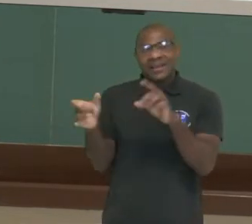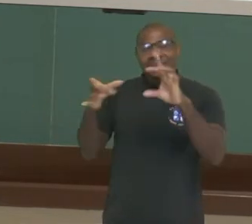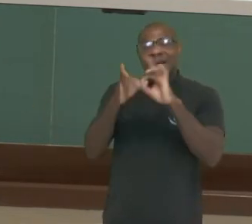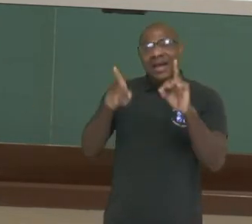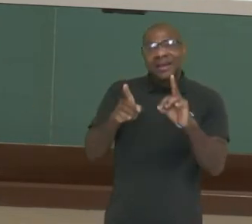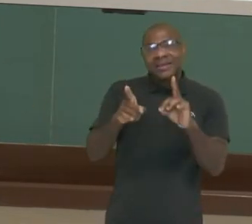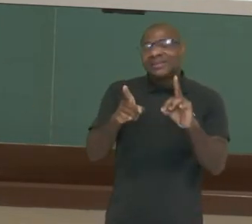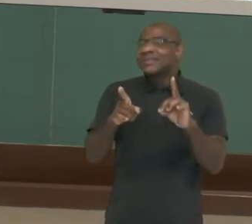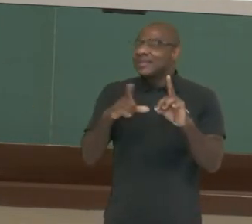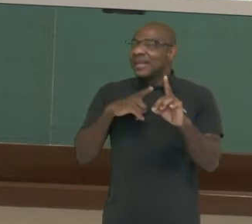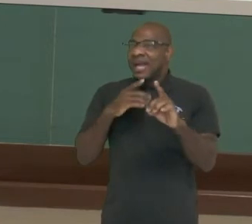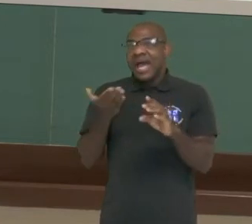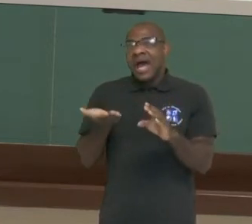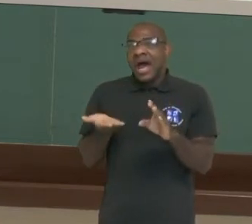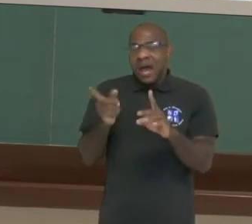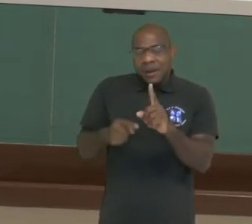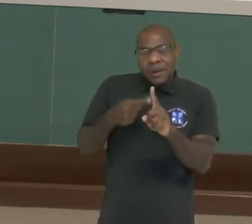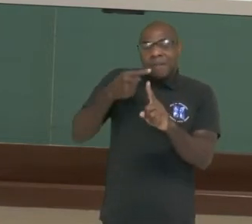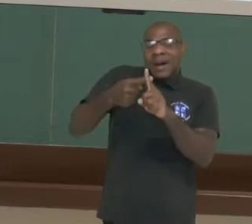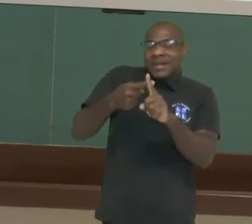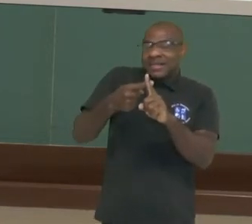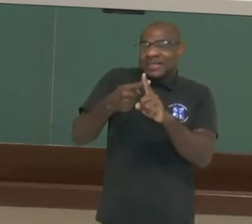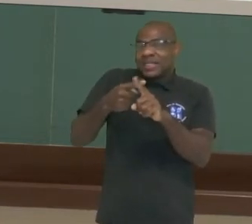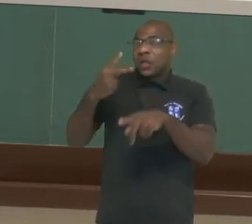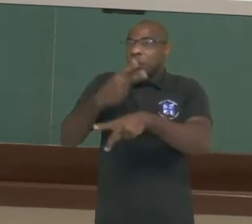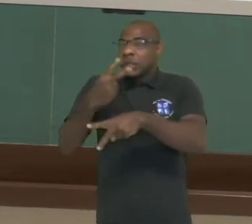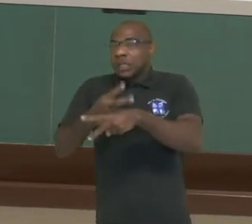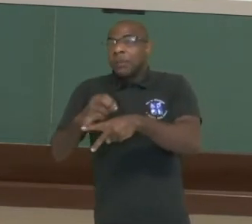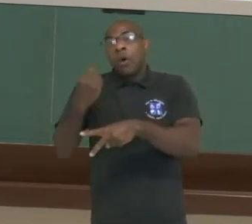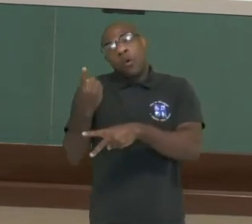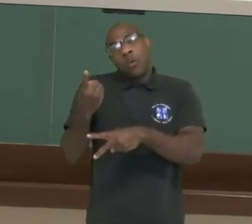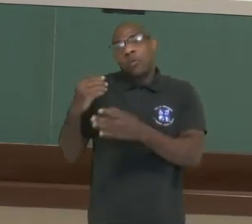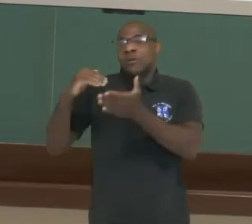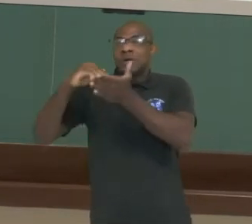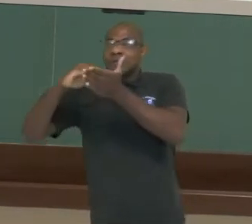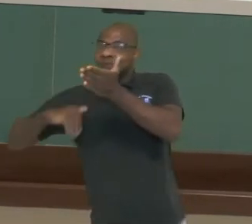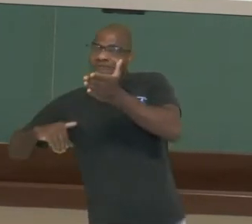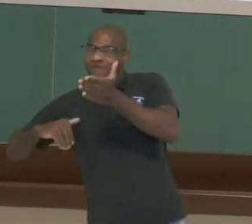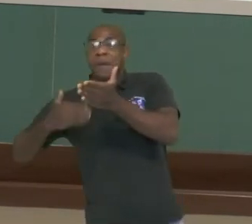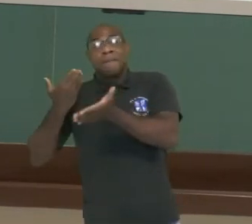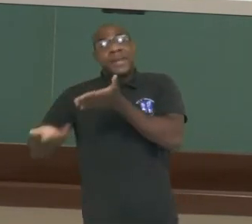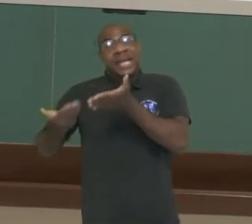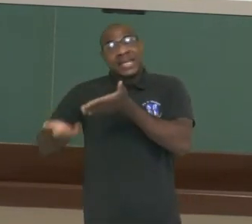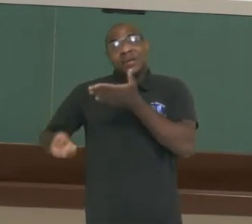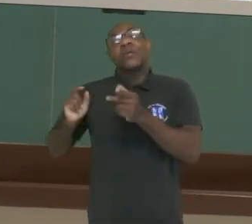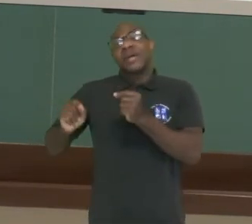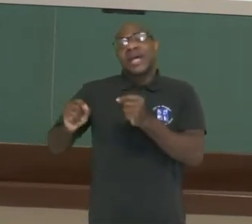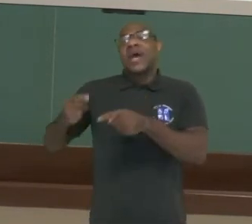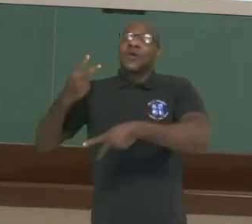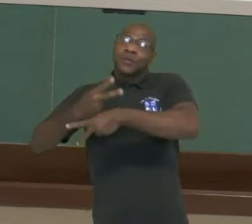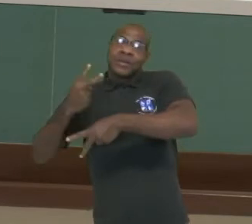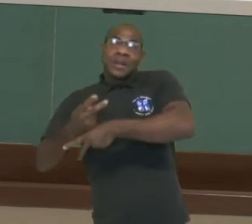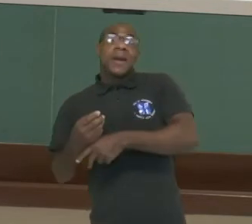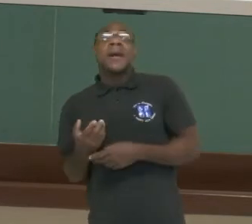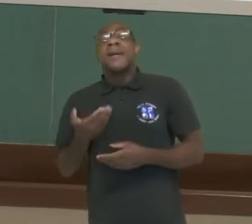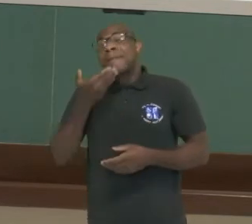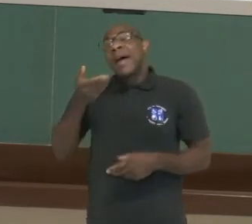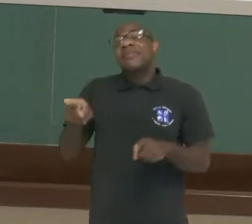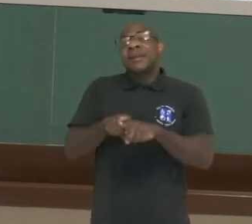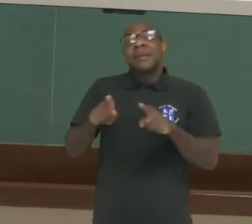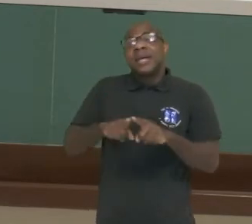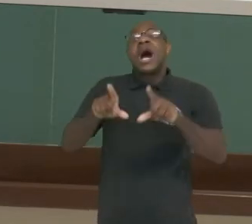aumento ou a diminuição de cromossomos, ok? E ele pede ainda qual é a